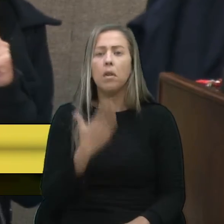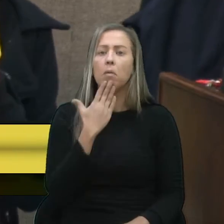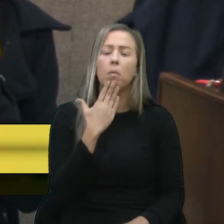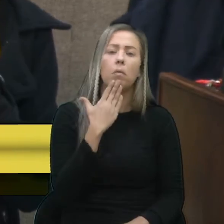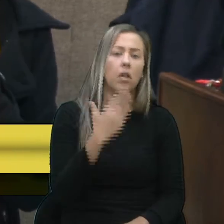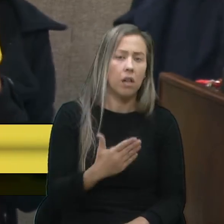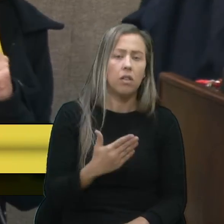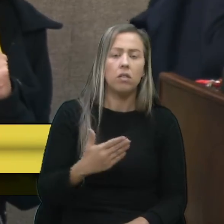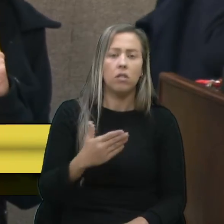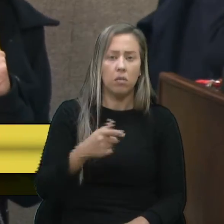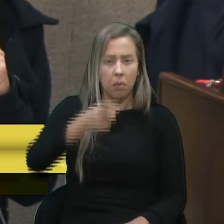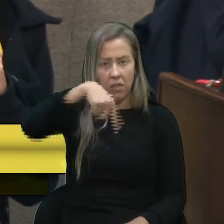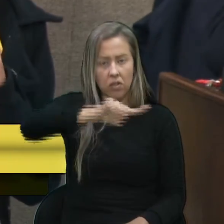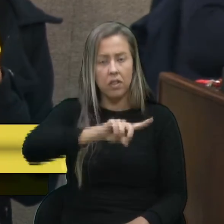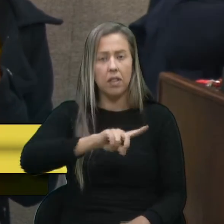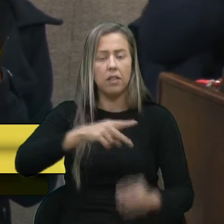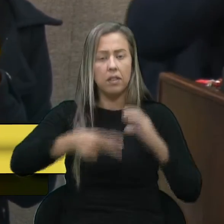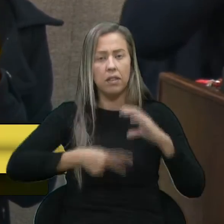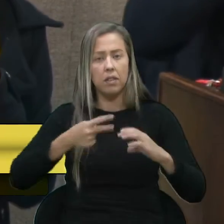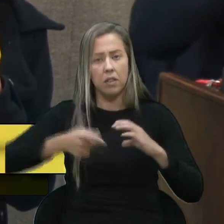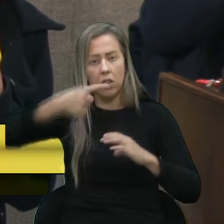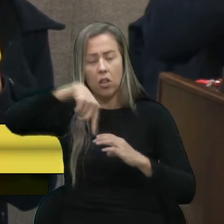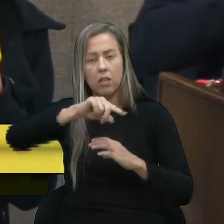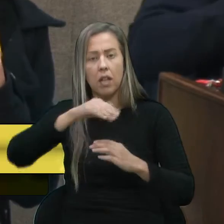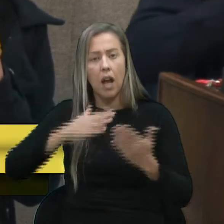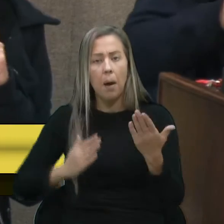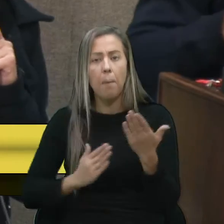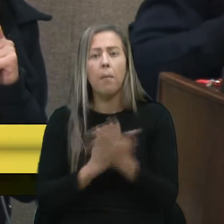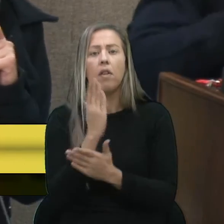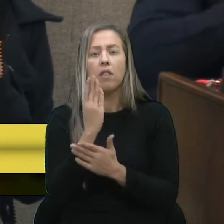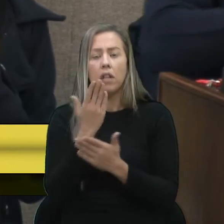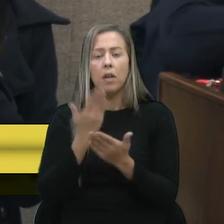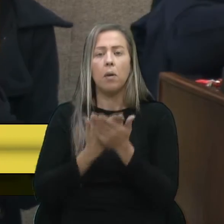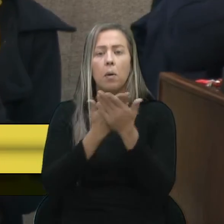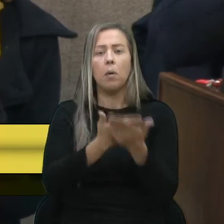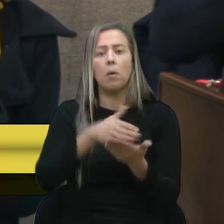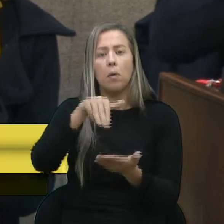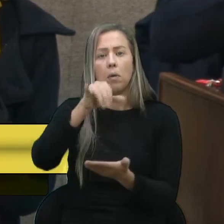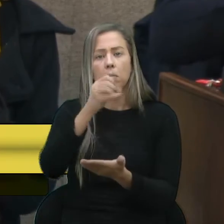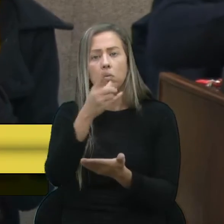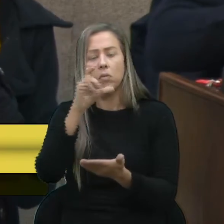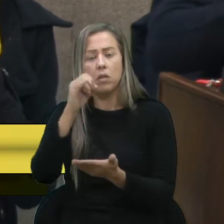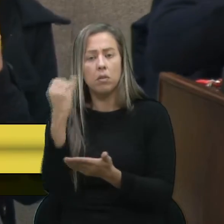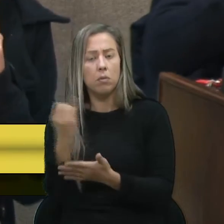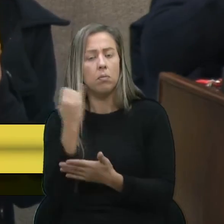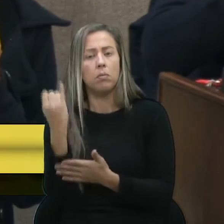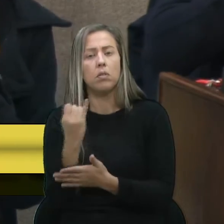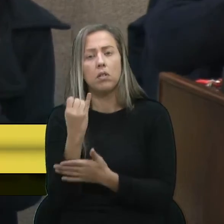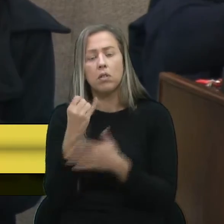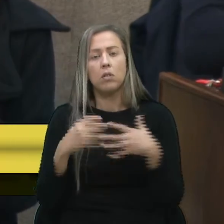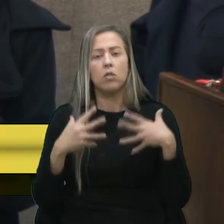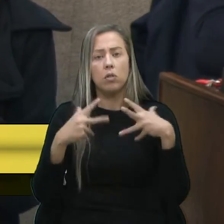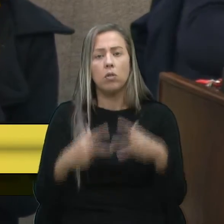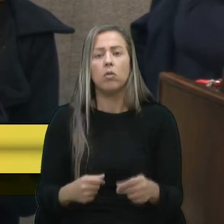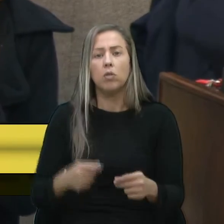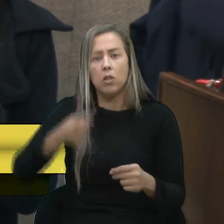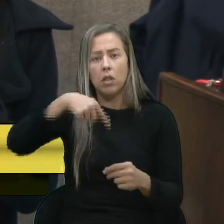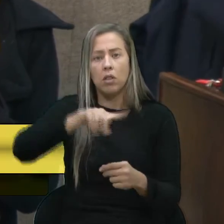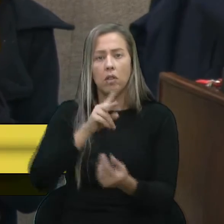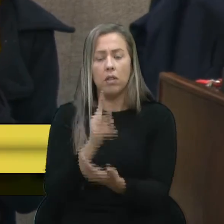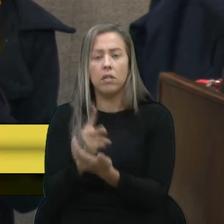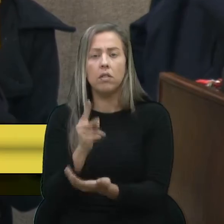peço a esta casa que a gente aprove uma moção de tanta importância. Porque com toda certeza